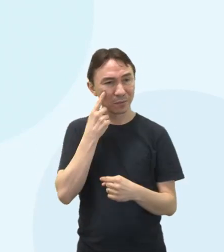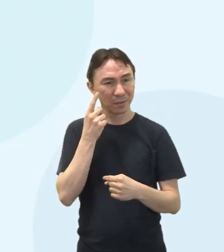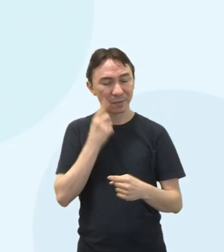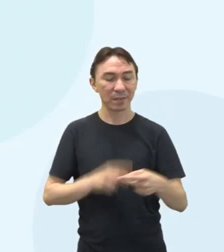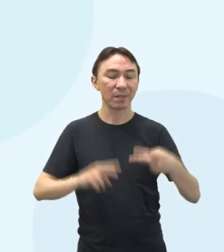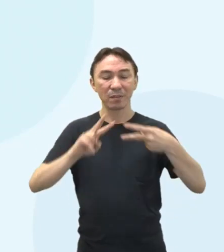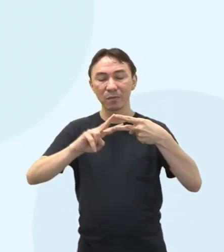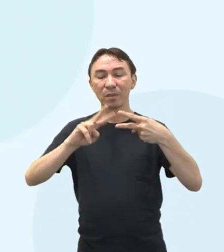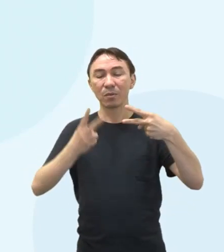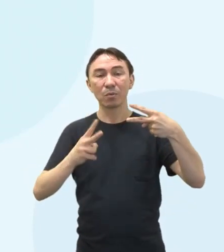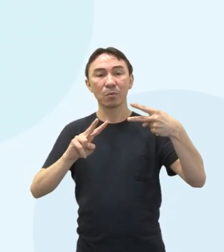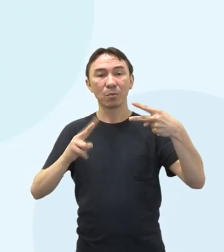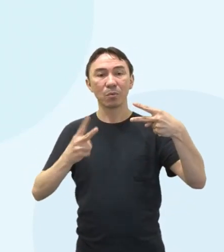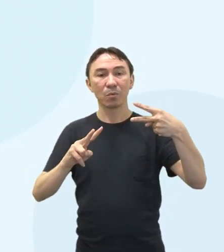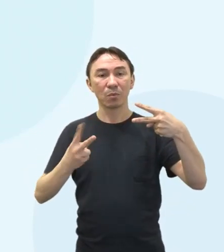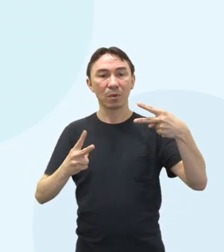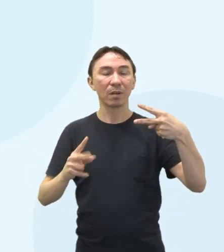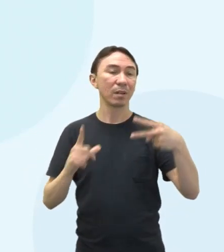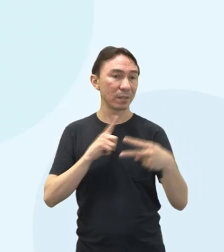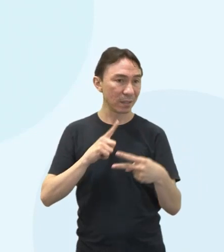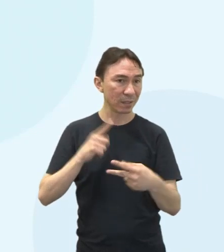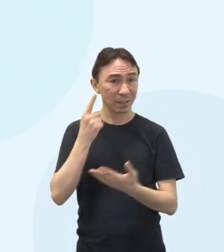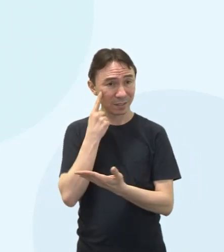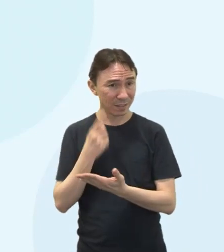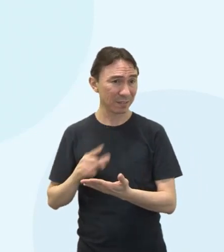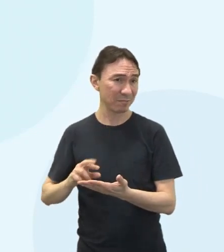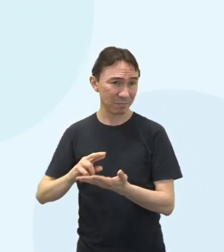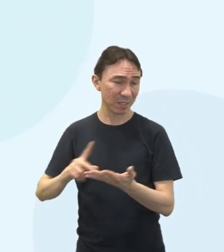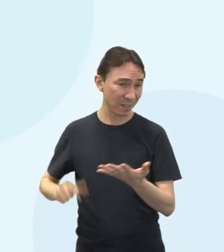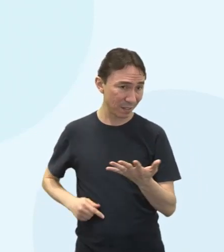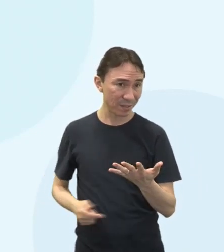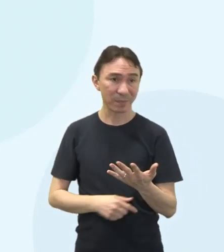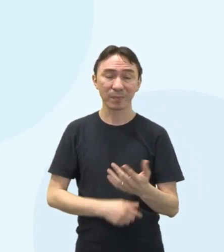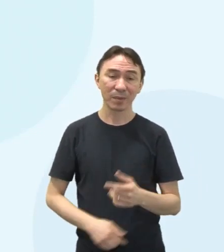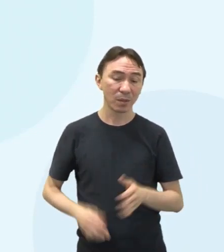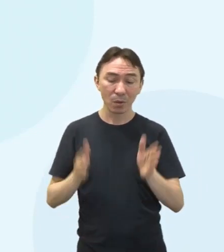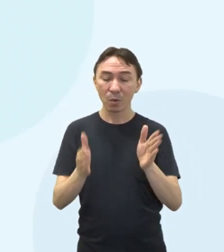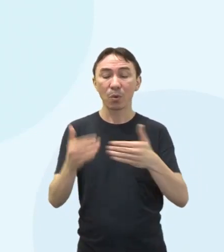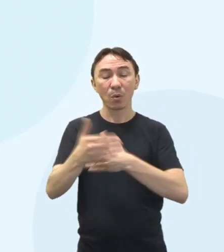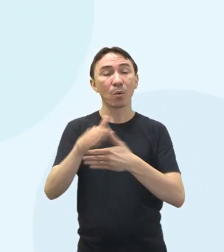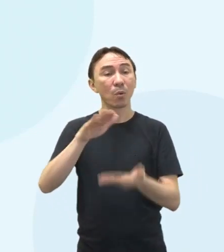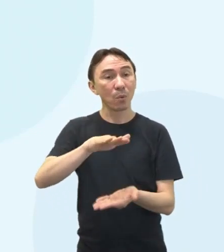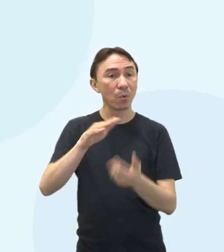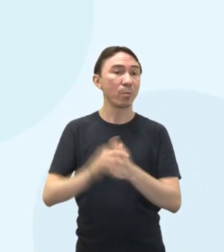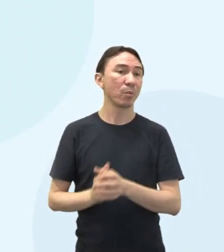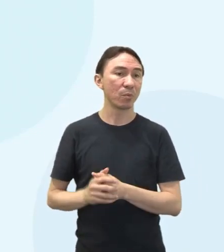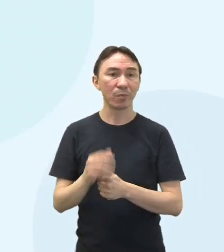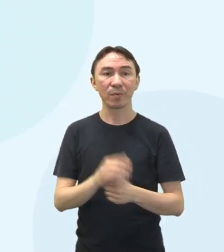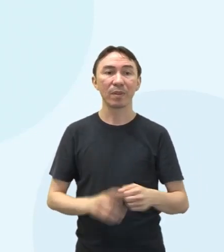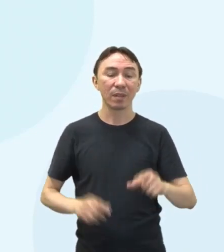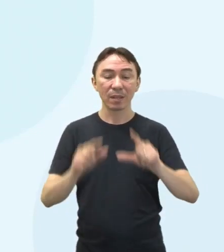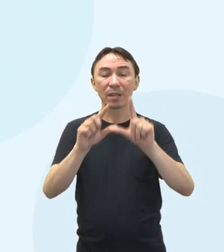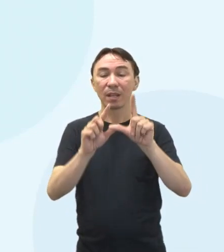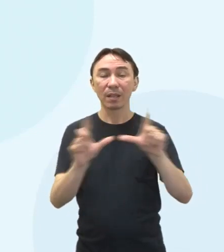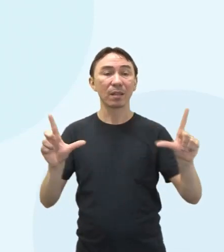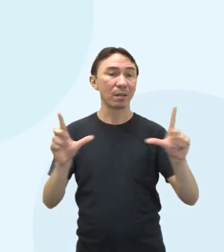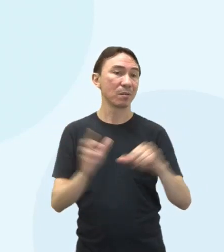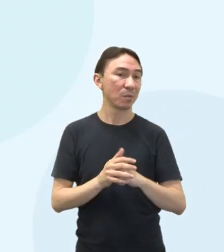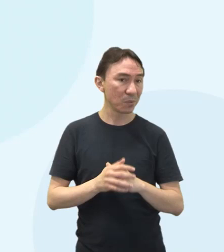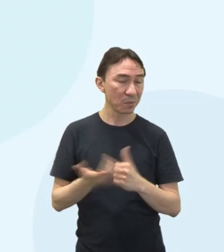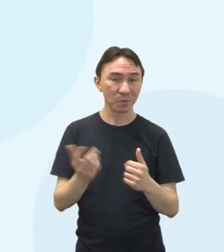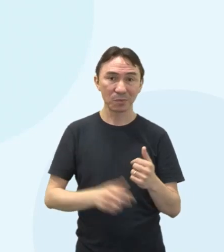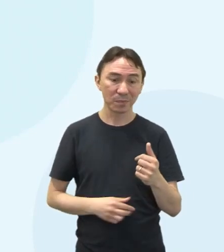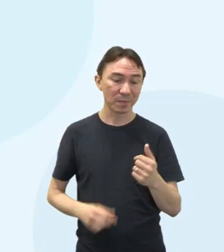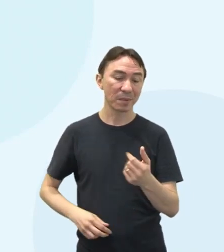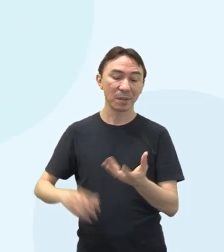bloco retangular pirâmide cone cilindro e esfera a objetos do mundo físico e